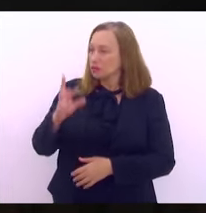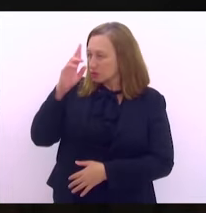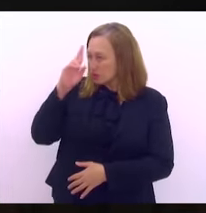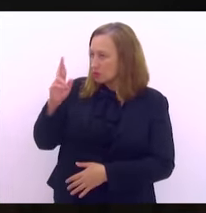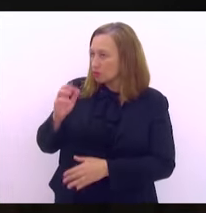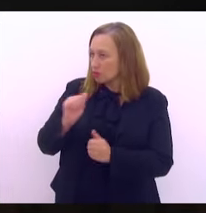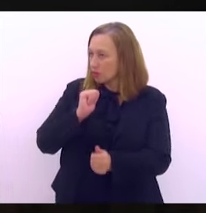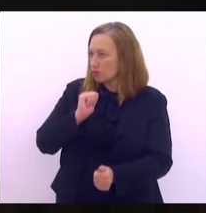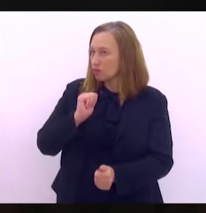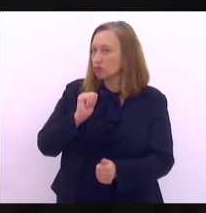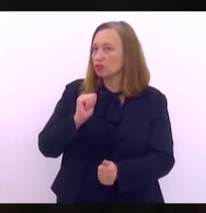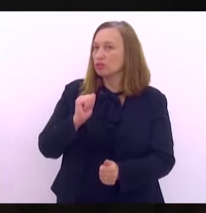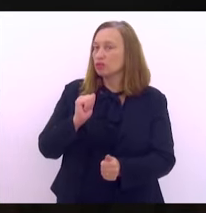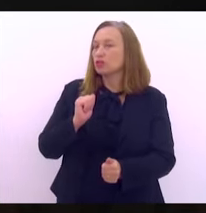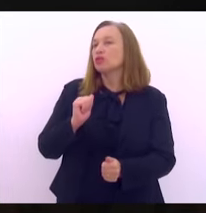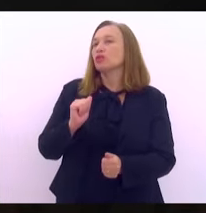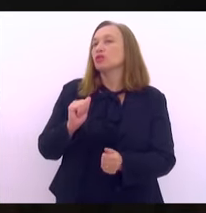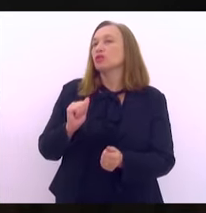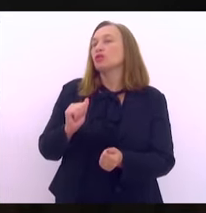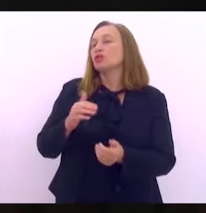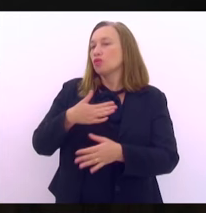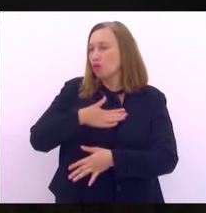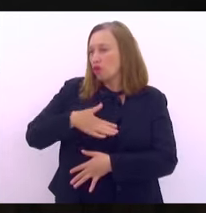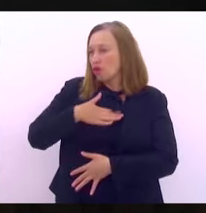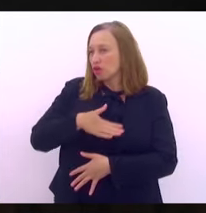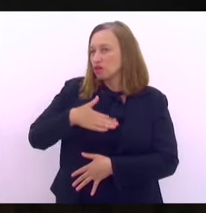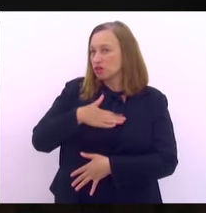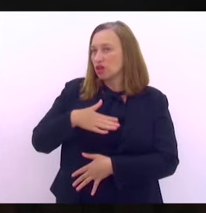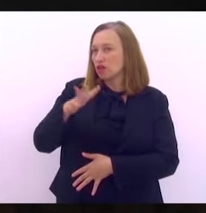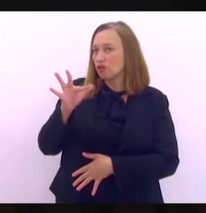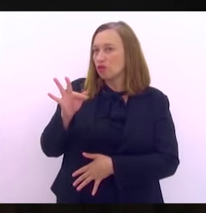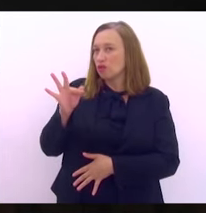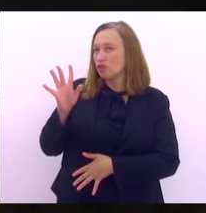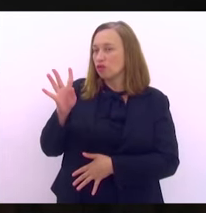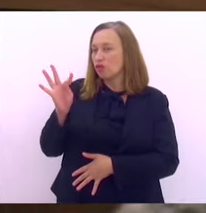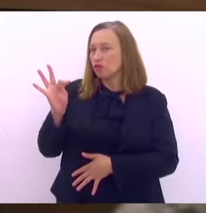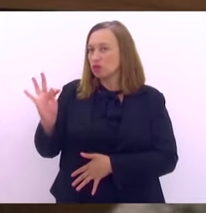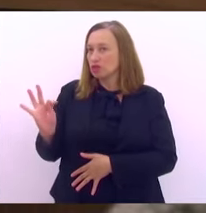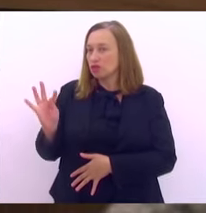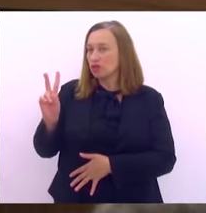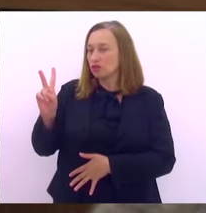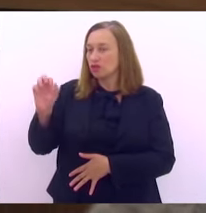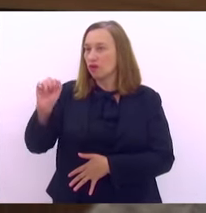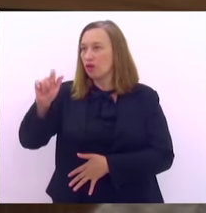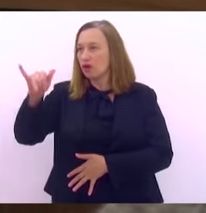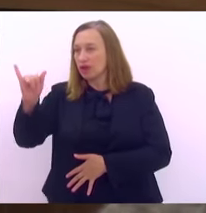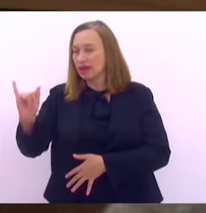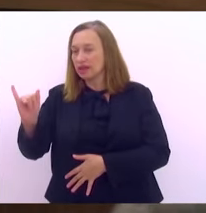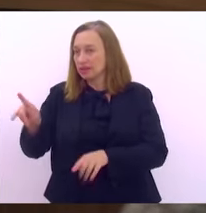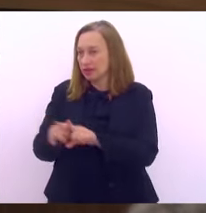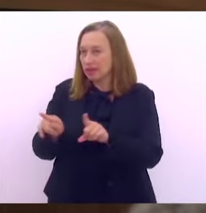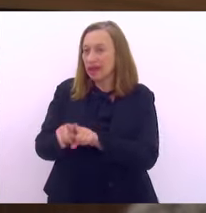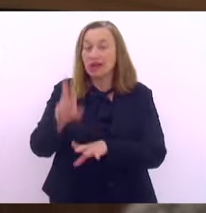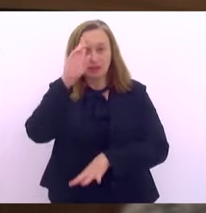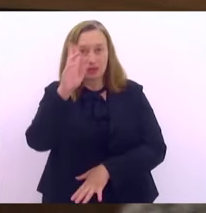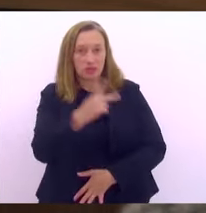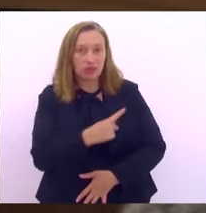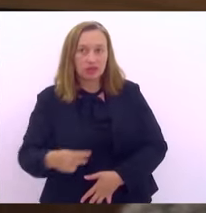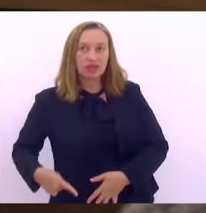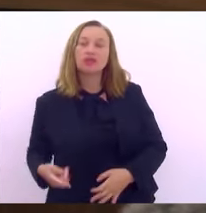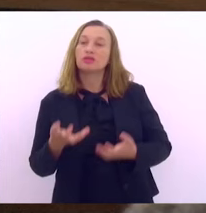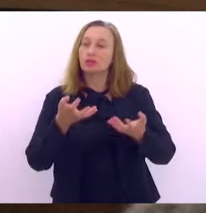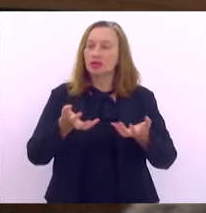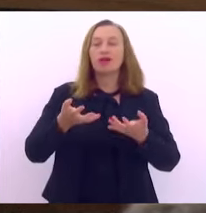também, Val? Futebol, sei que você joga bem, mas futebol também? Senhor presidente, em primeiro lugar aqui, eu